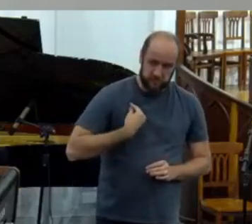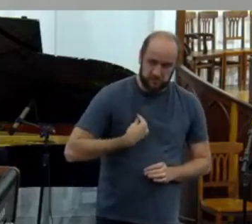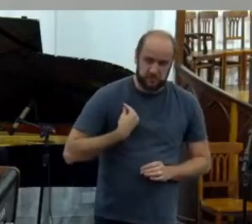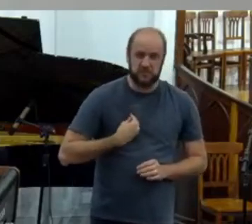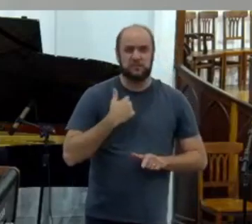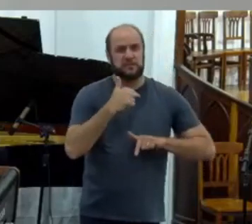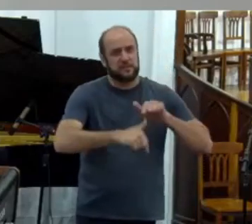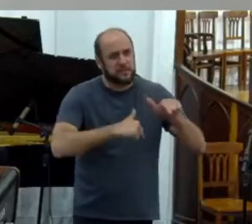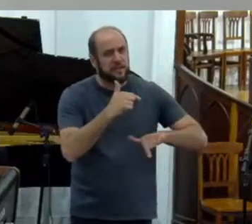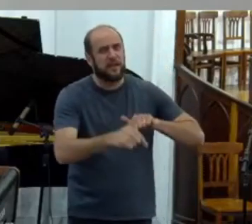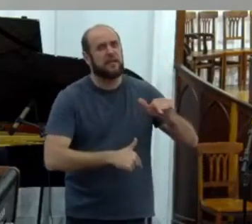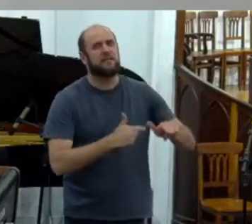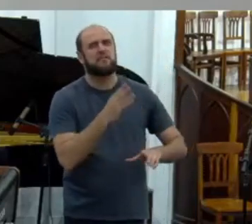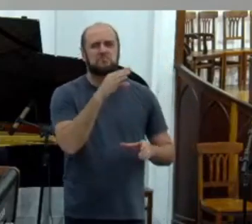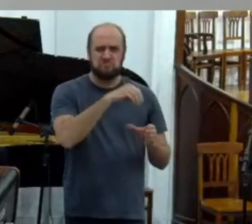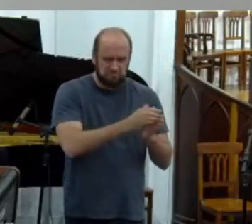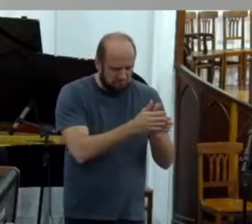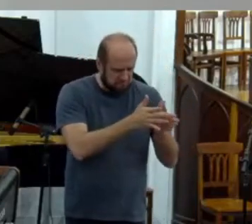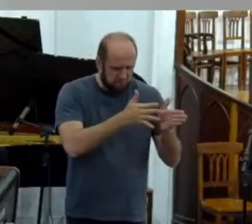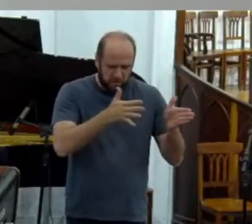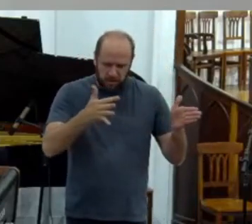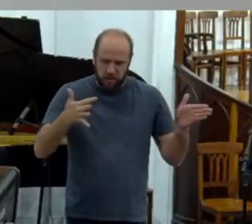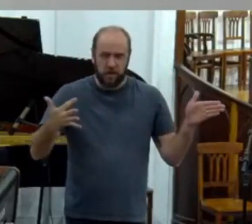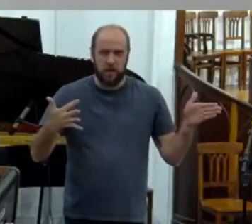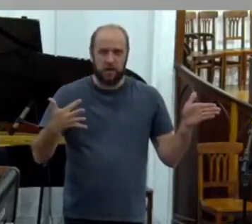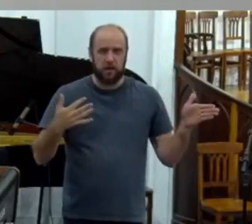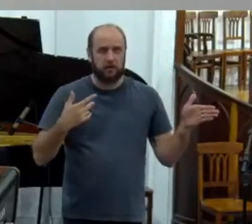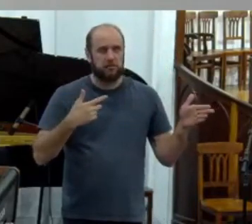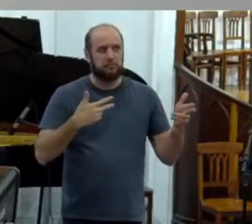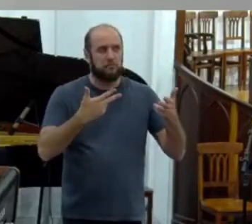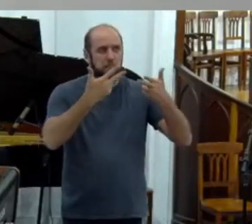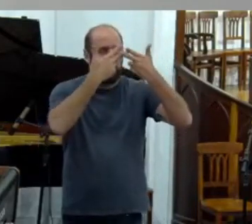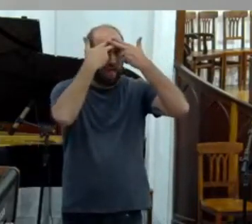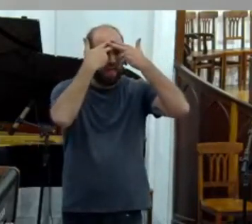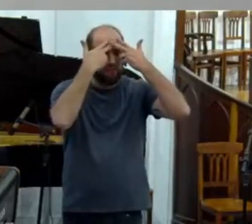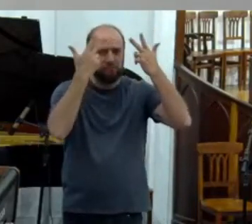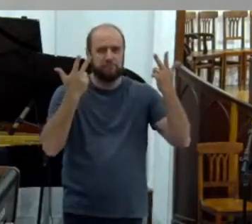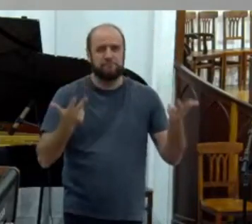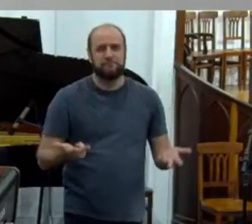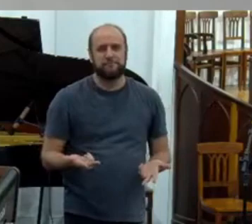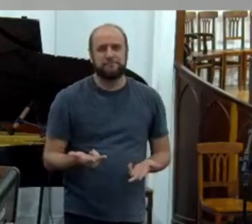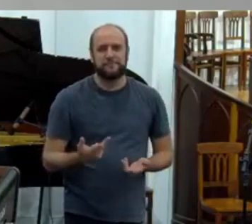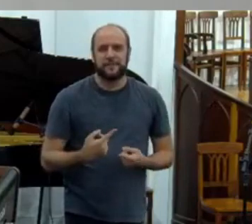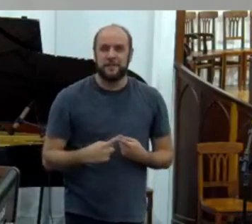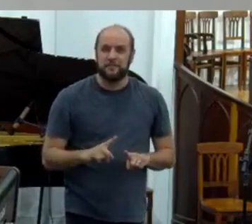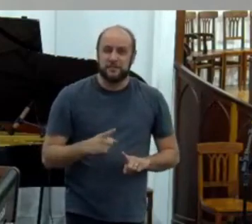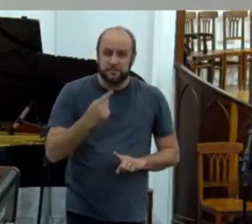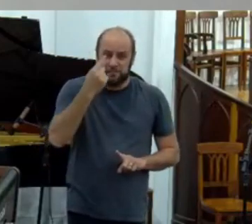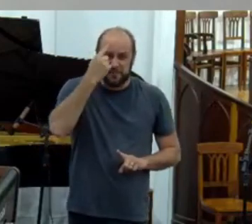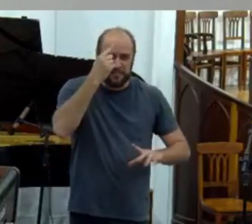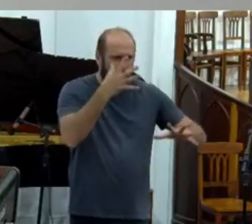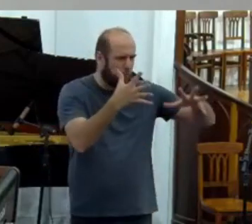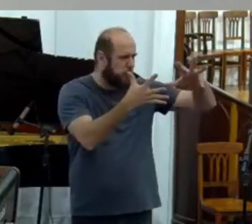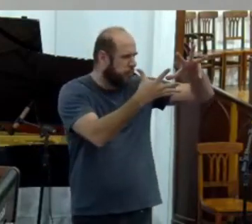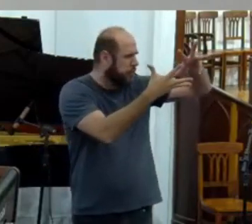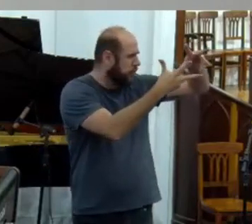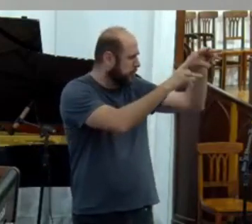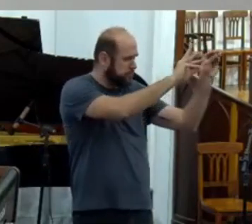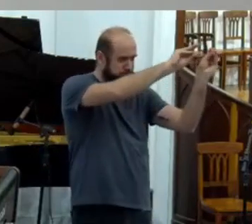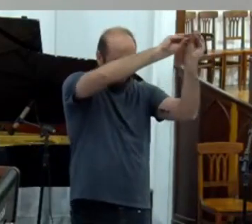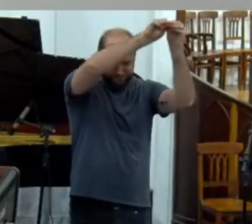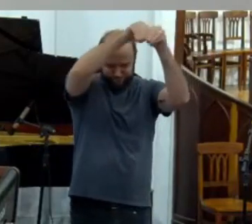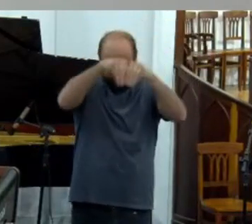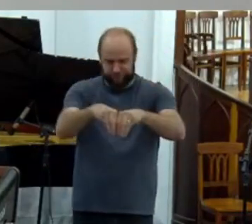nossos atos dentro do tempo, nós vamos ficar frustrados. Agora imagina colocar toda a humanidade nessa